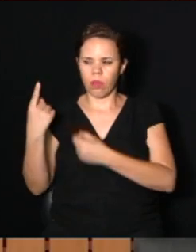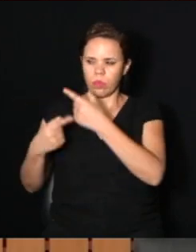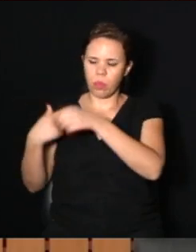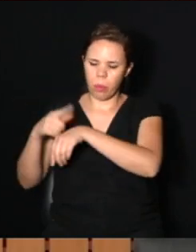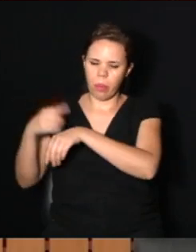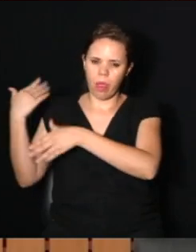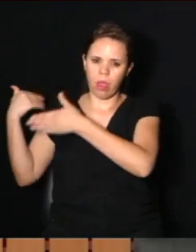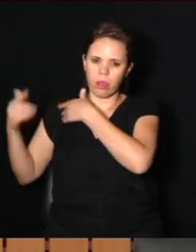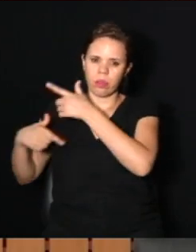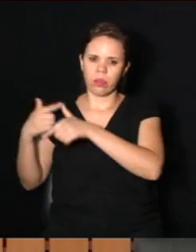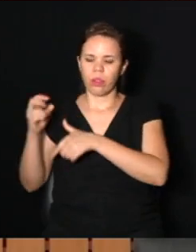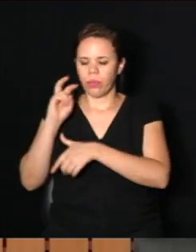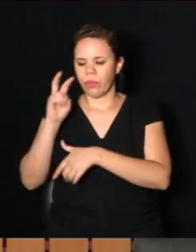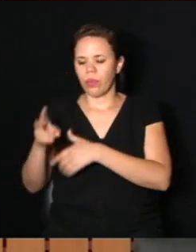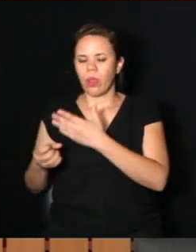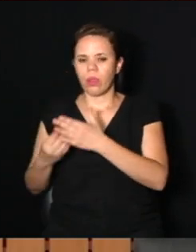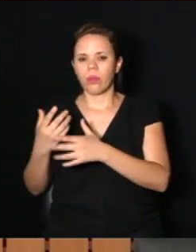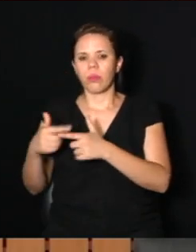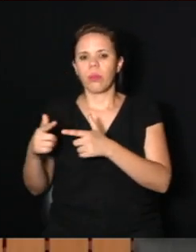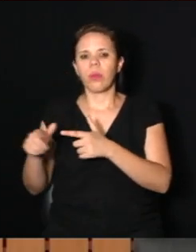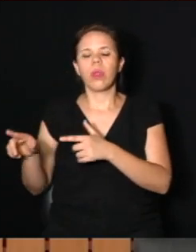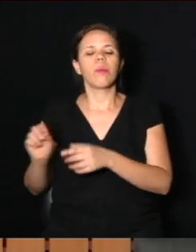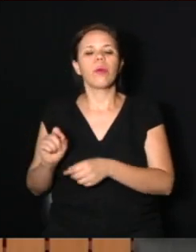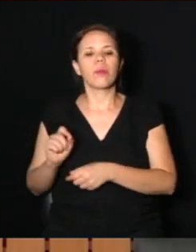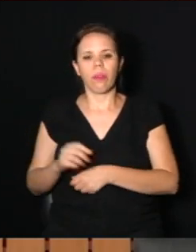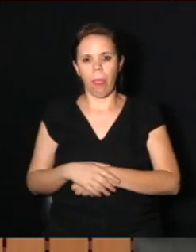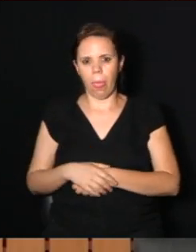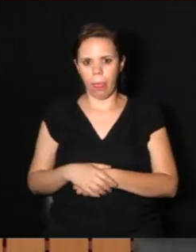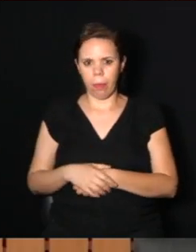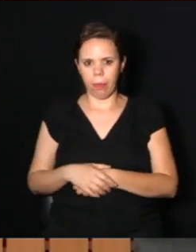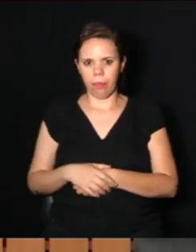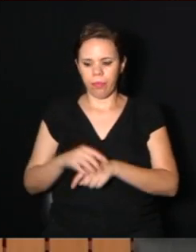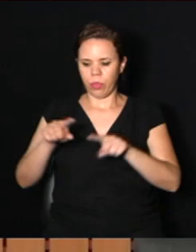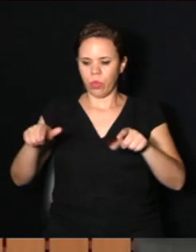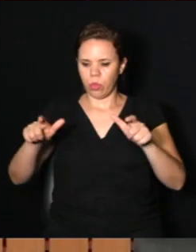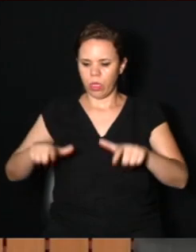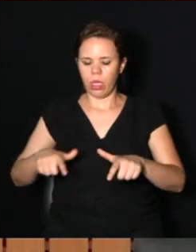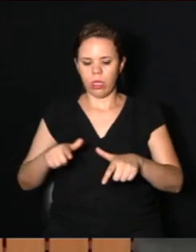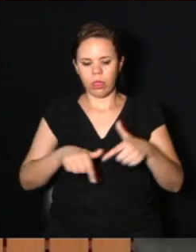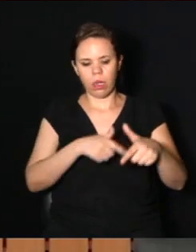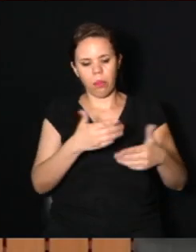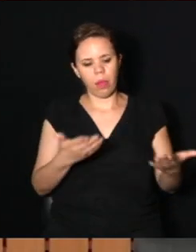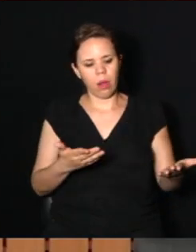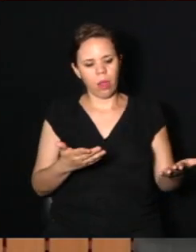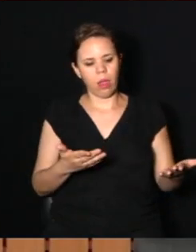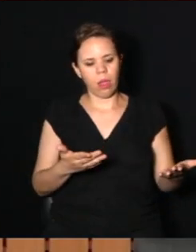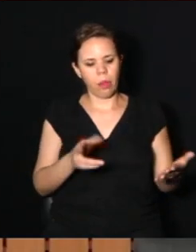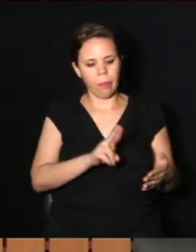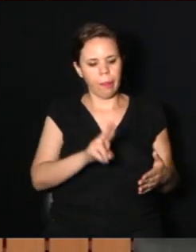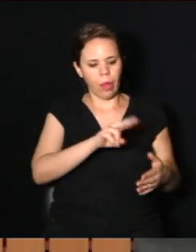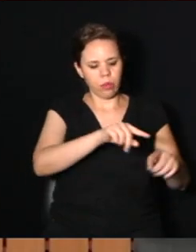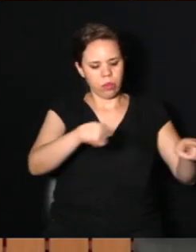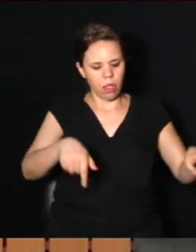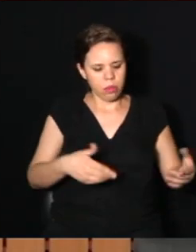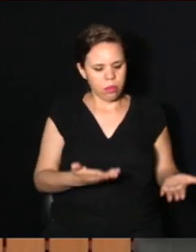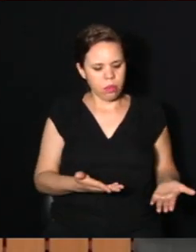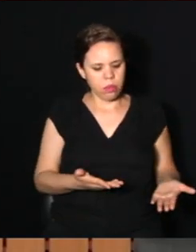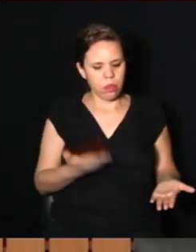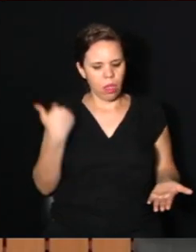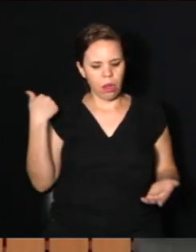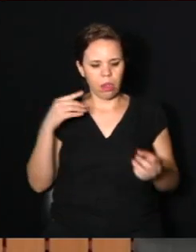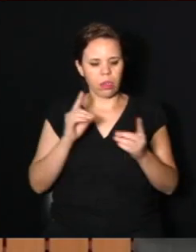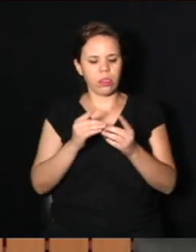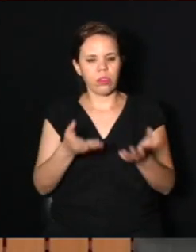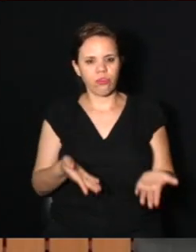se depararam com situações de chegar ao seu espaço de trabalho, e a dinâmica da disposição, por exemplo, da sala que eles eram